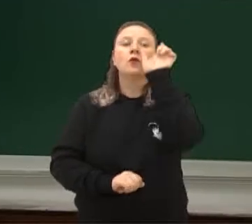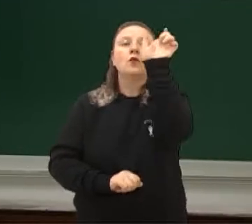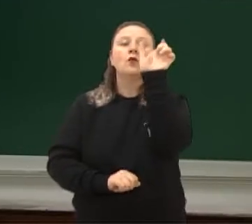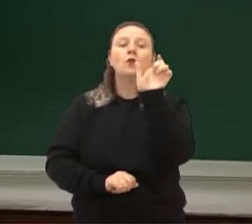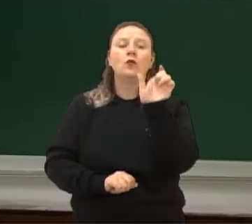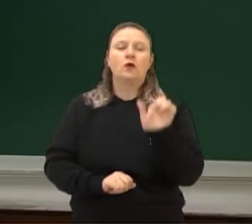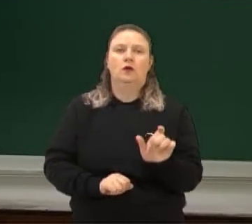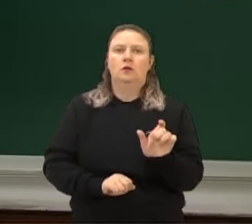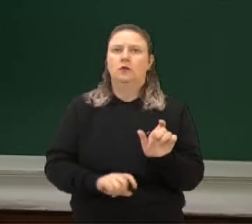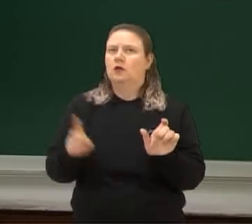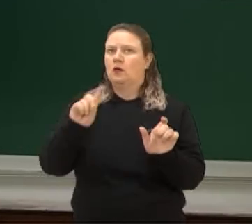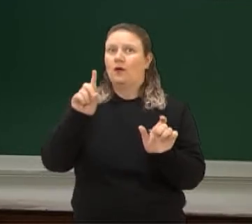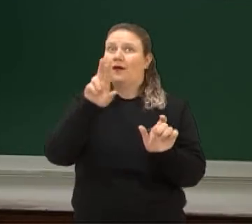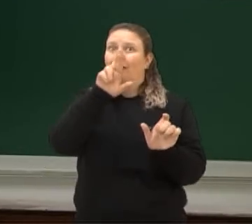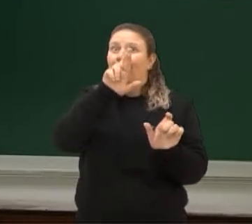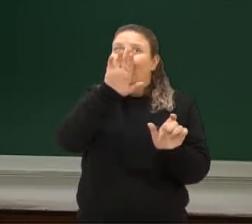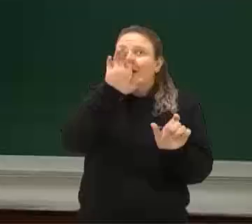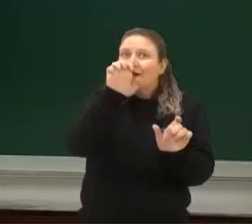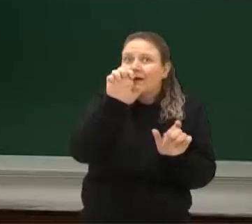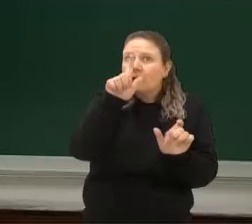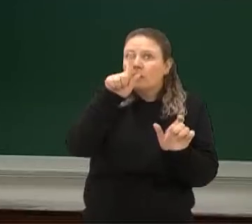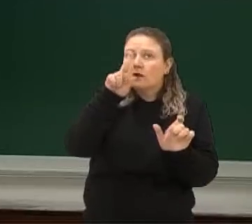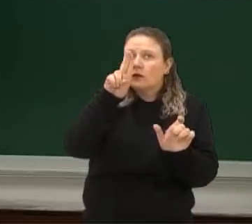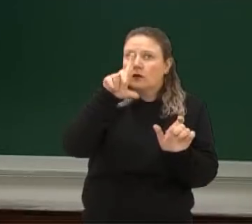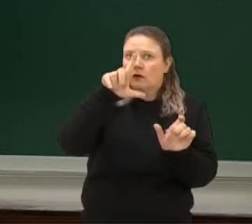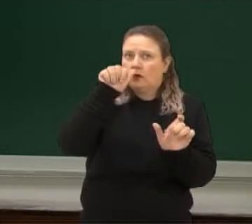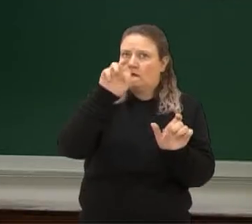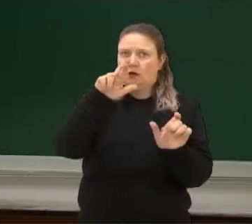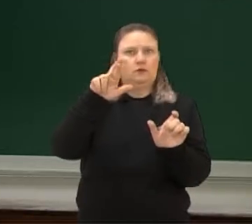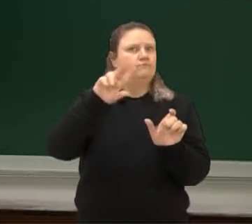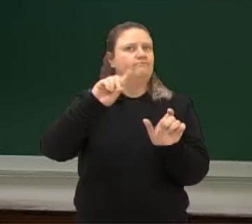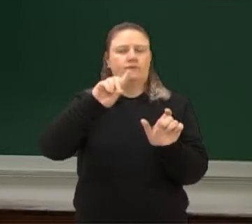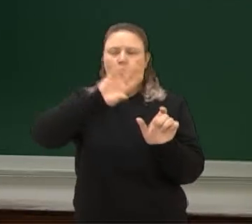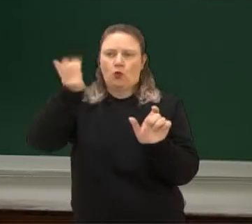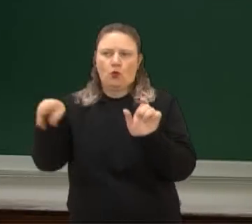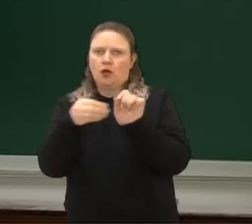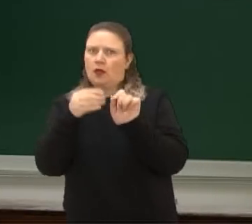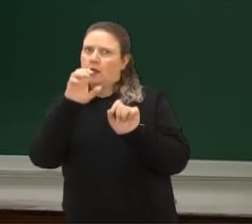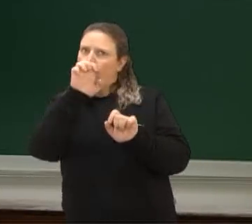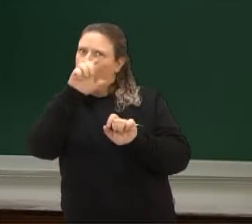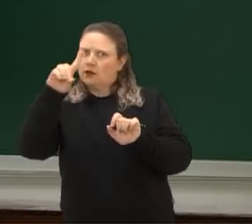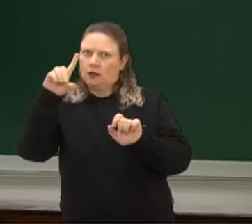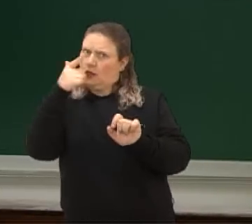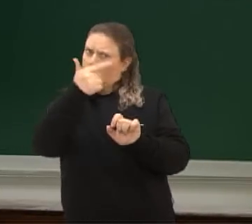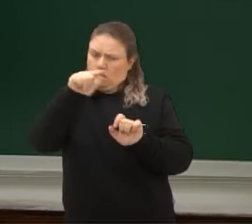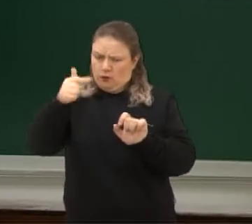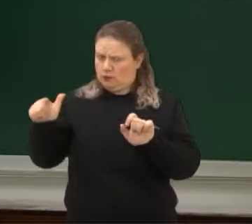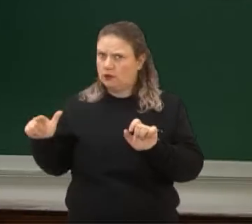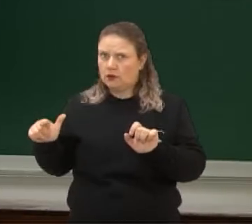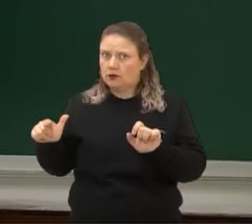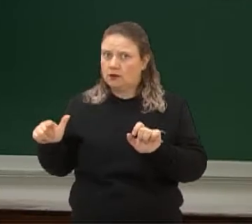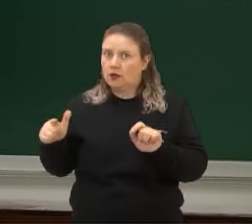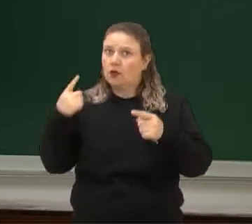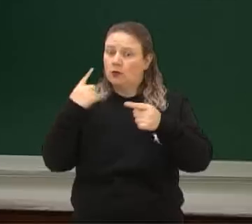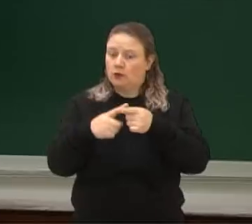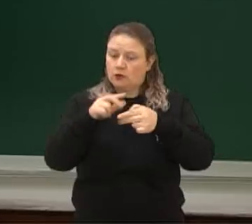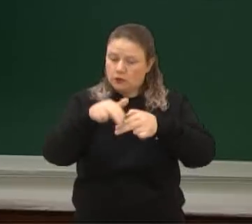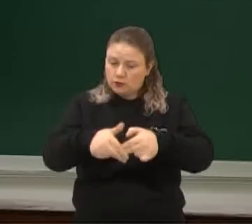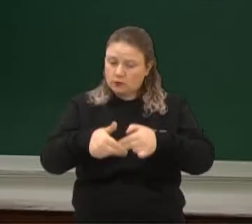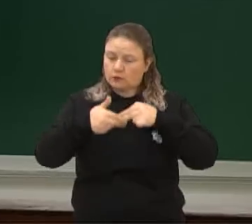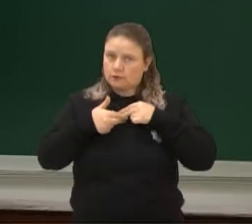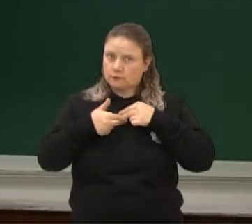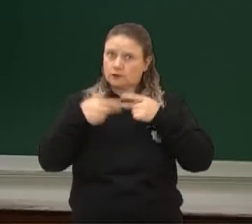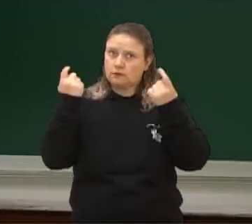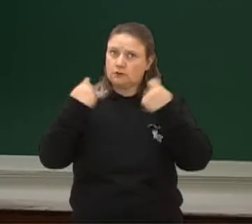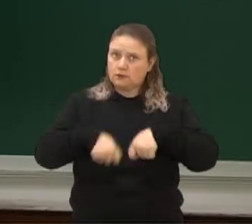aqui é regular. Então, nenhum deles você vai acrescentar o ed. Já vou deixar essa dica para você. Por isso que você vai precisar da